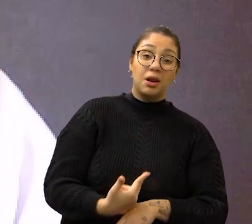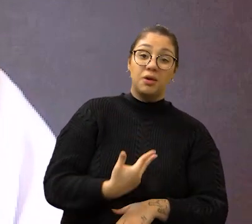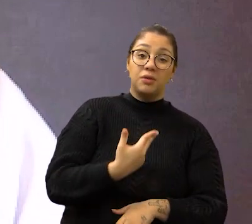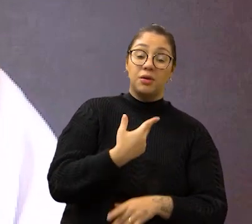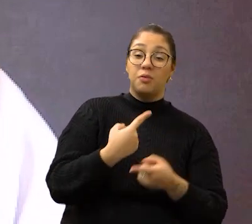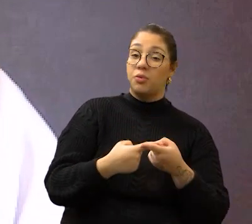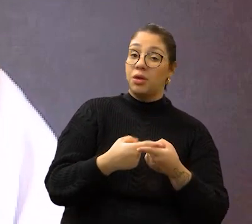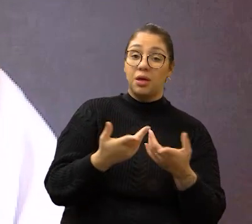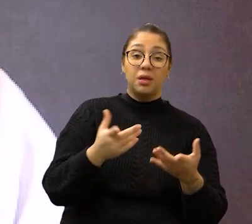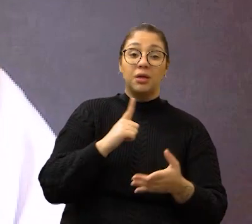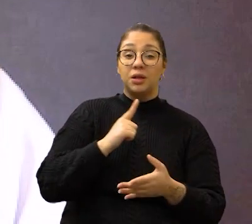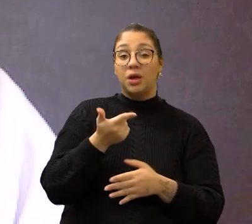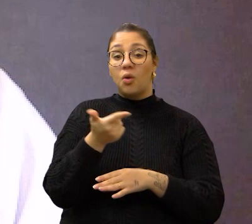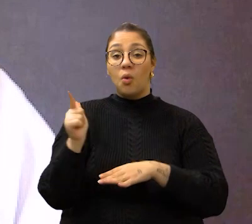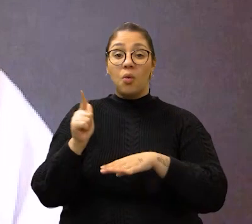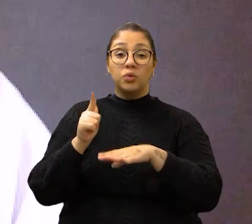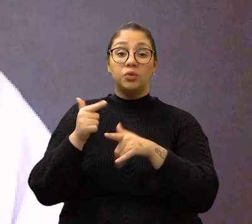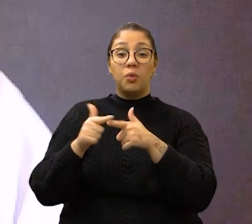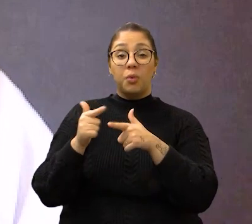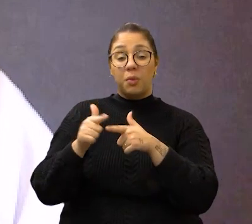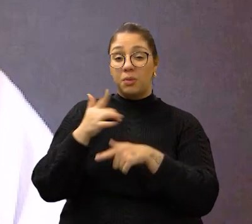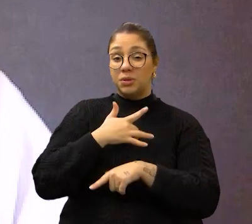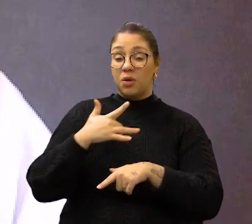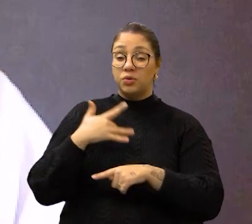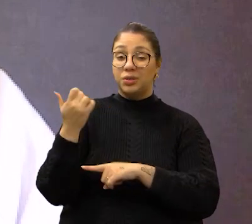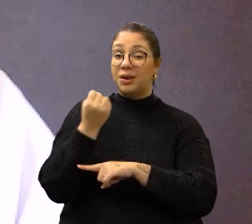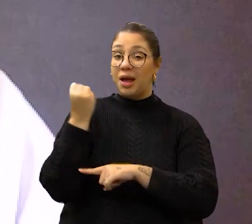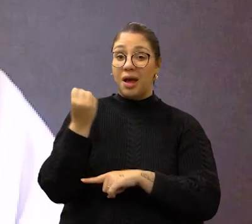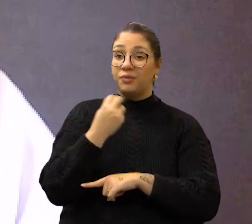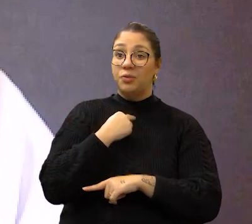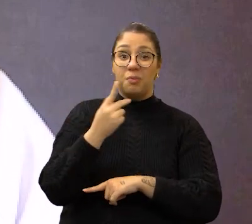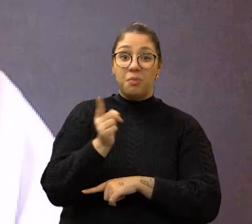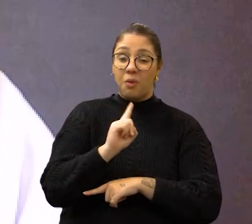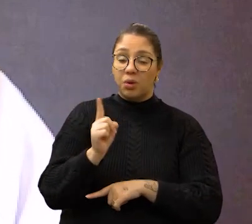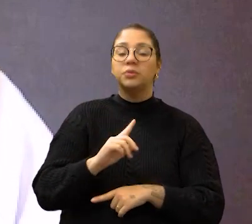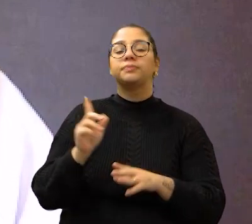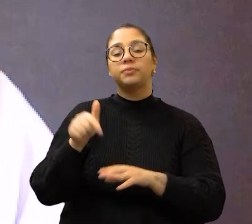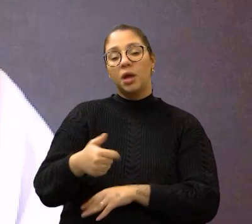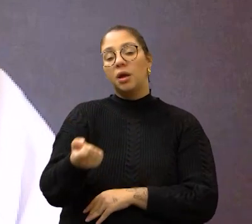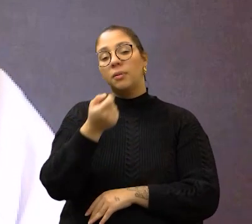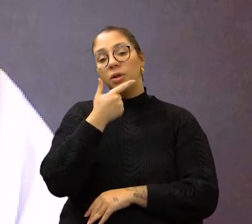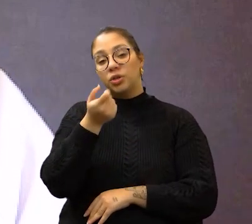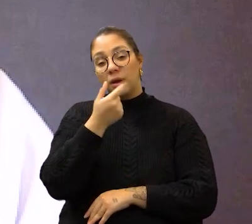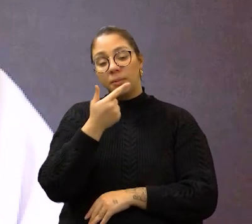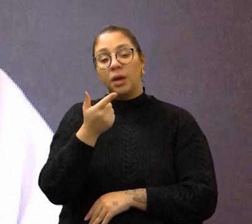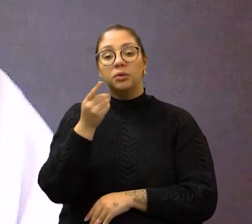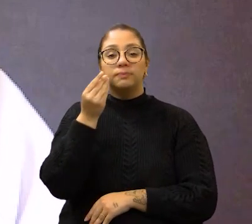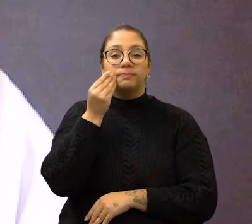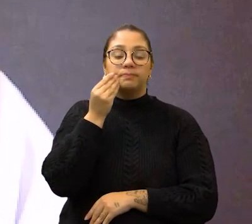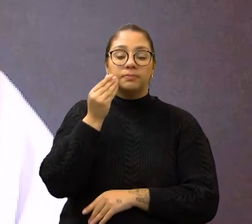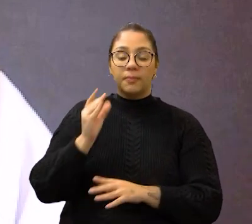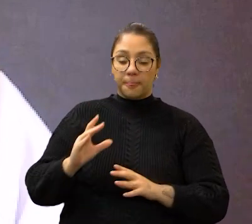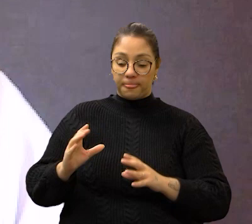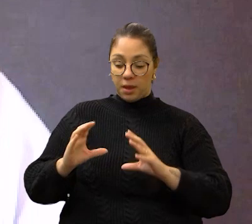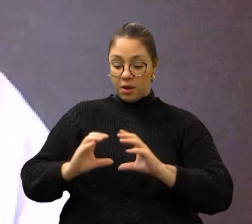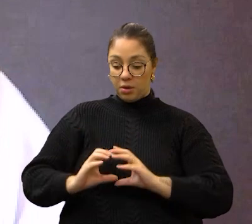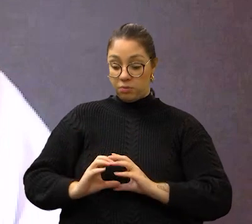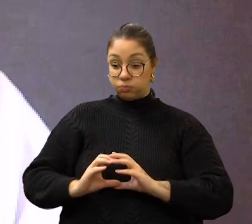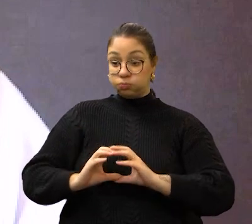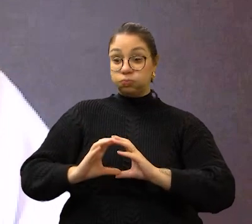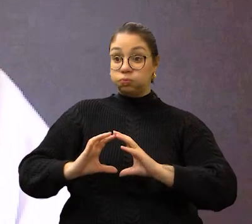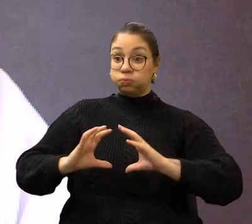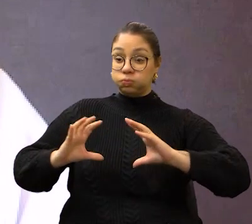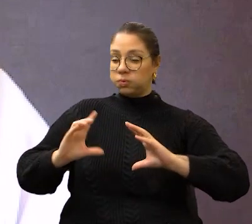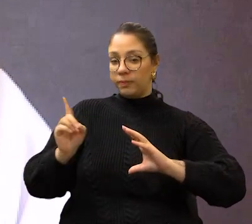cirurgia, por, às vezes, ter algum problema mais grave de saúde que a impeça, é usar medicamentos para tentar diminuir o crescimento